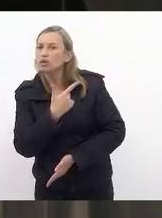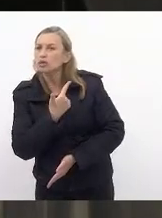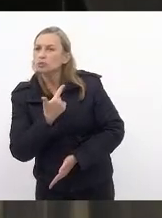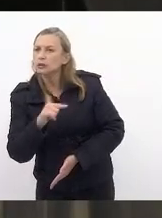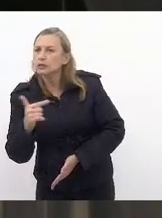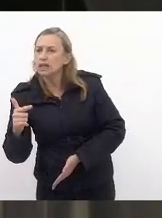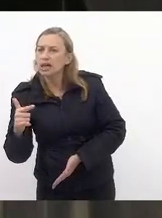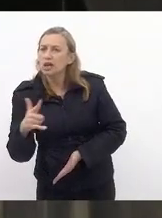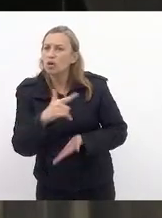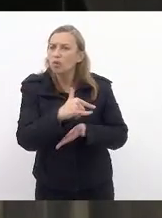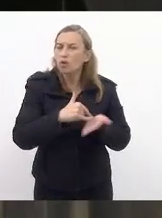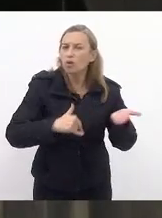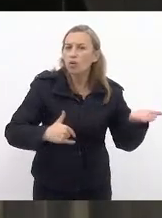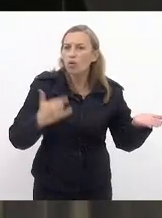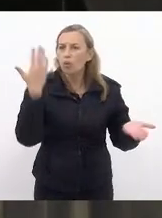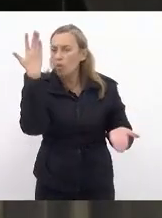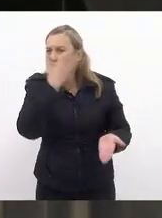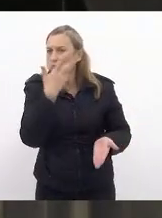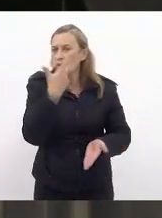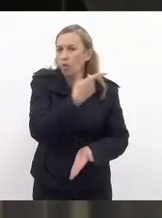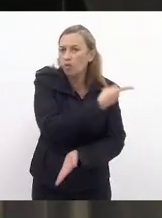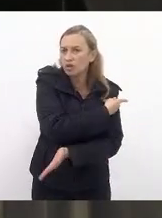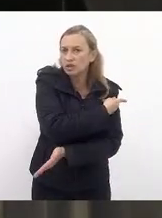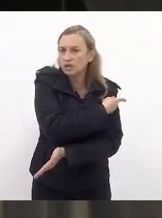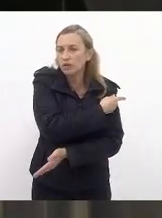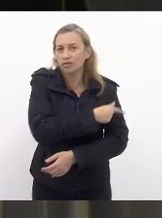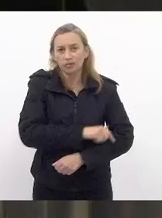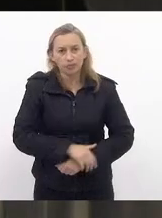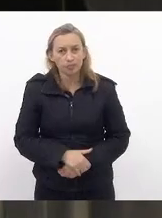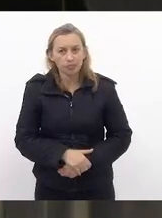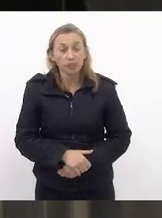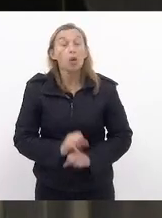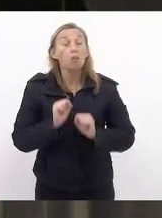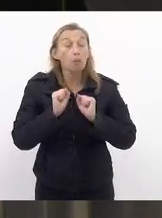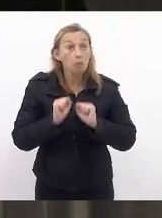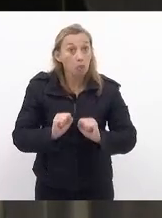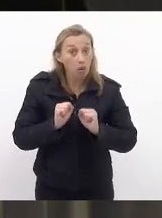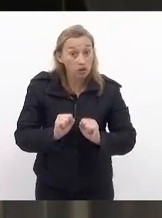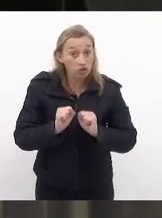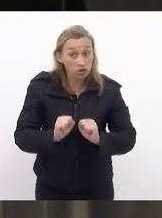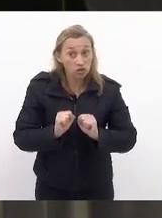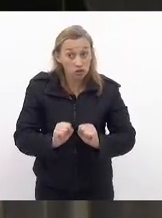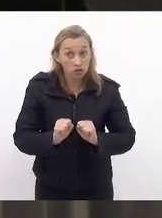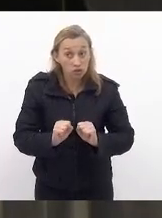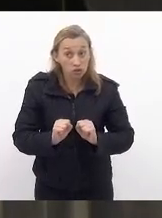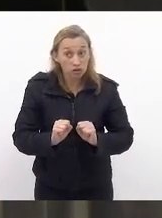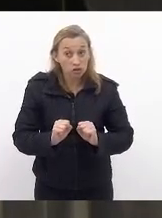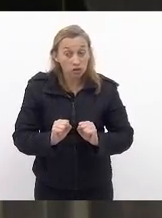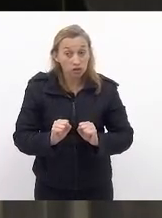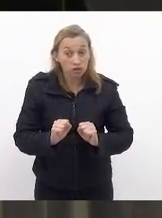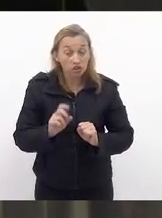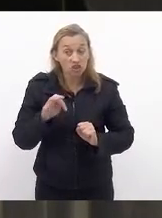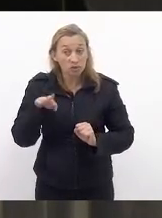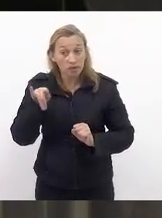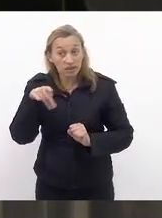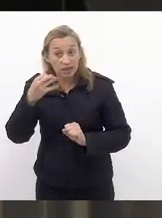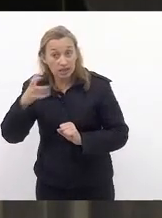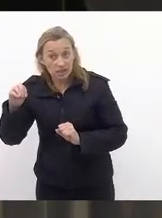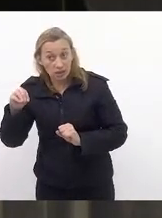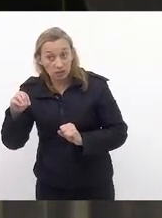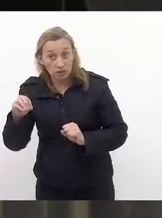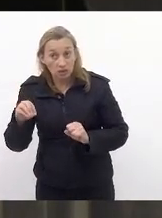um certificado com o vídeo 19 pode causar estigmatização